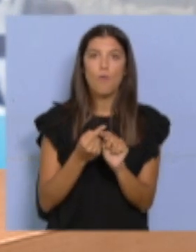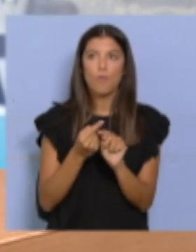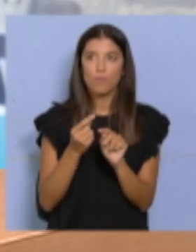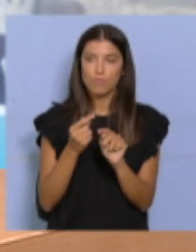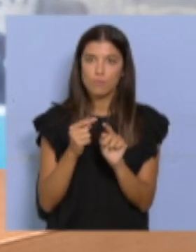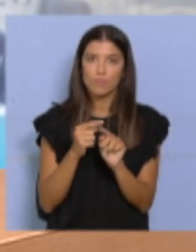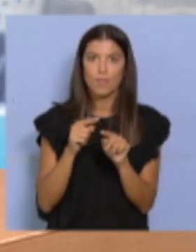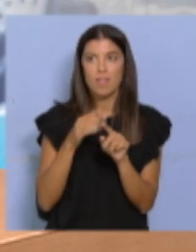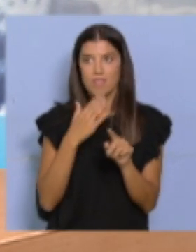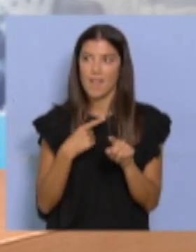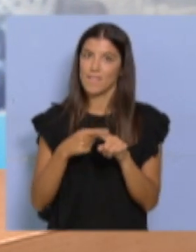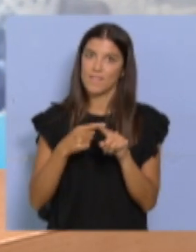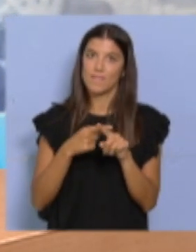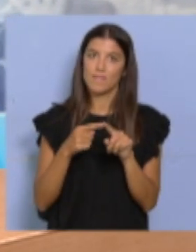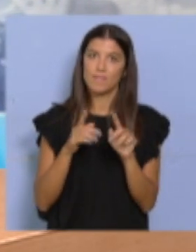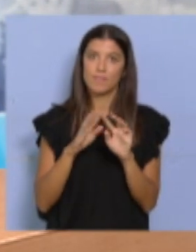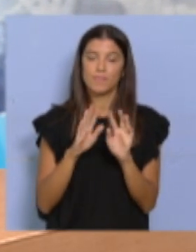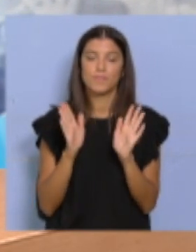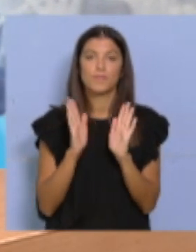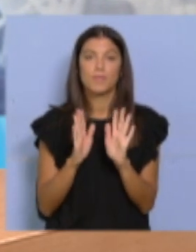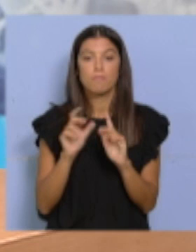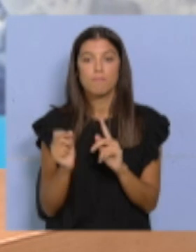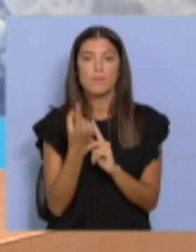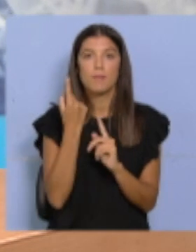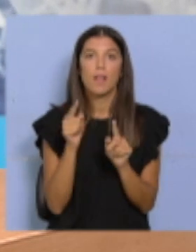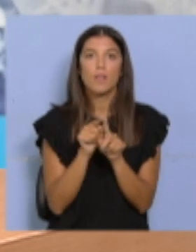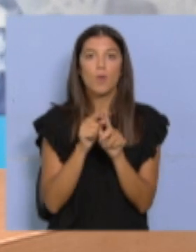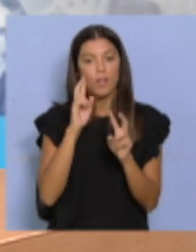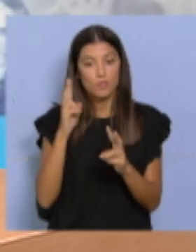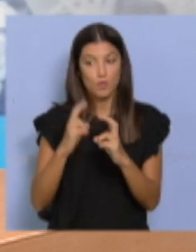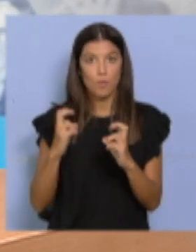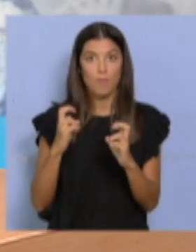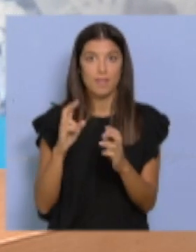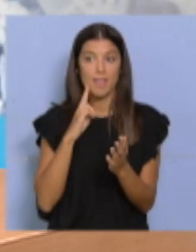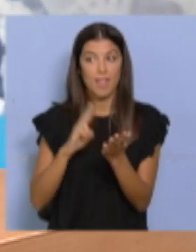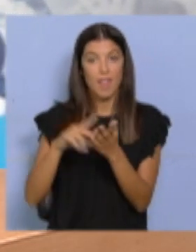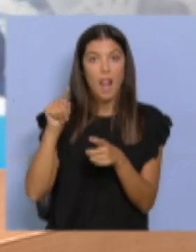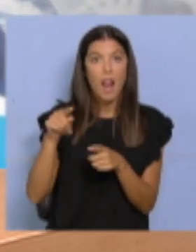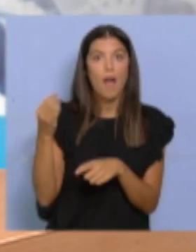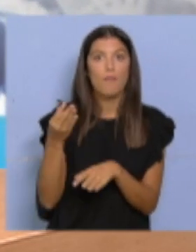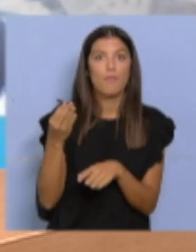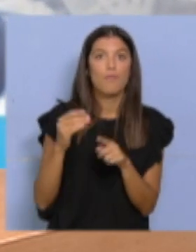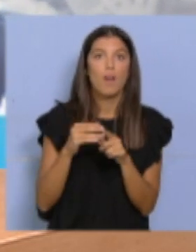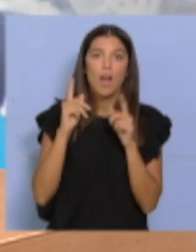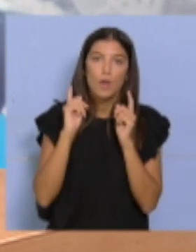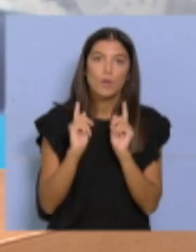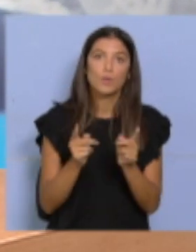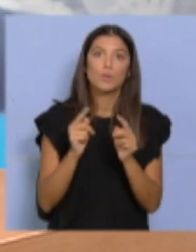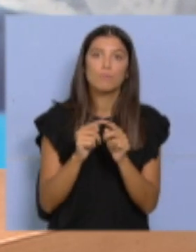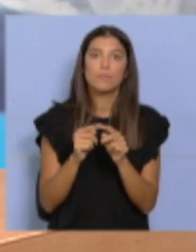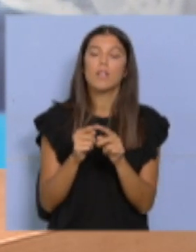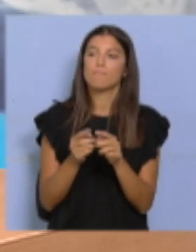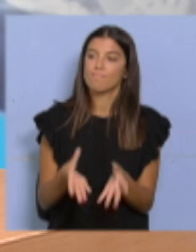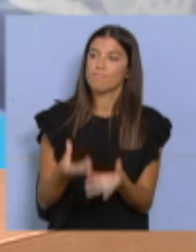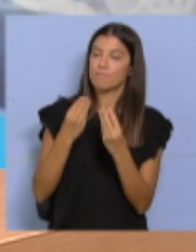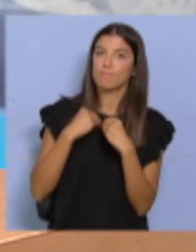muito enigmática. E realmente, em primeiro lugar, foi uma descoberta dessa realidade. Começar por compreender aquele mundo